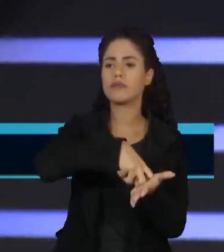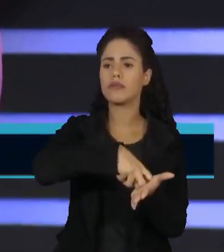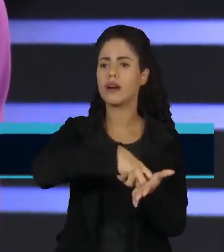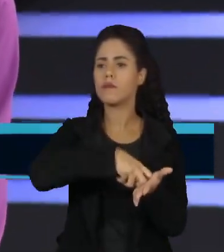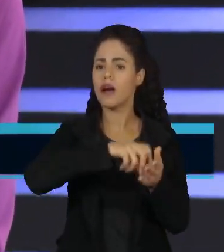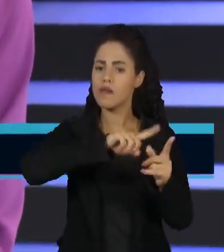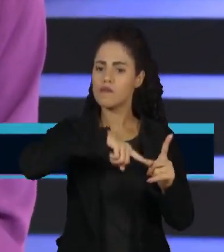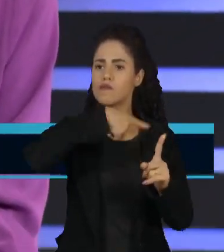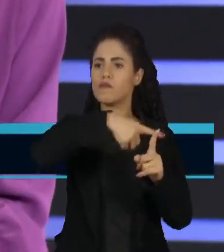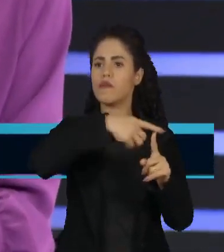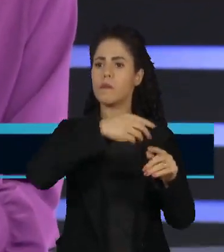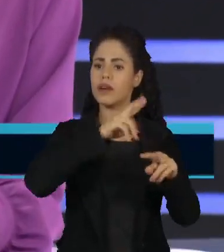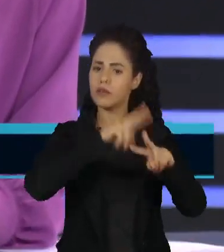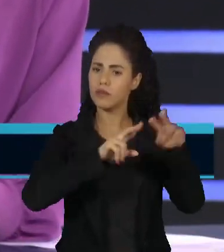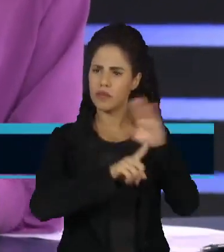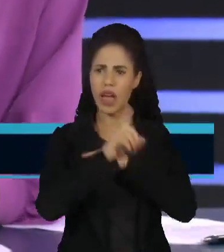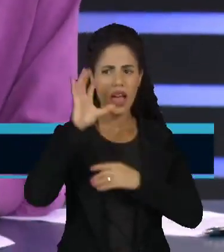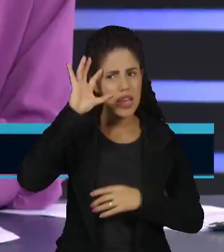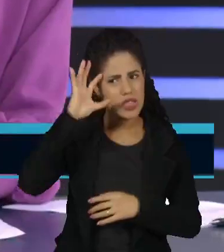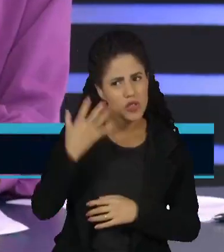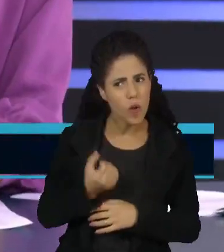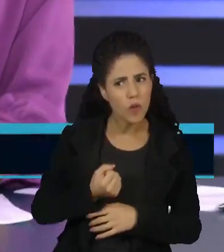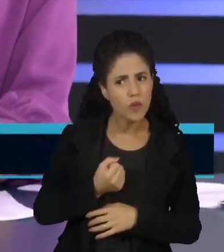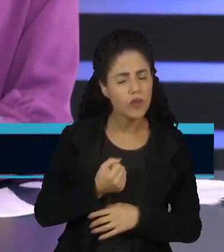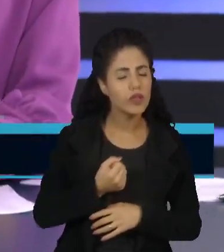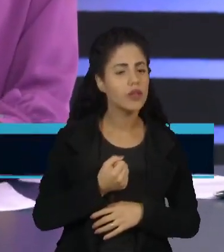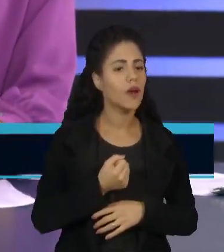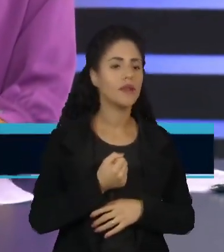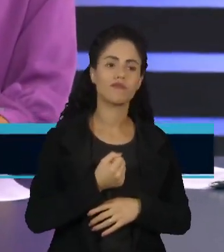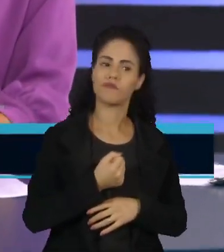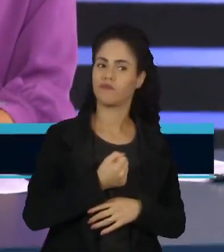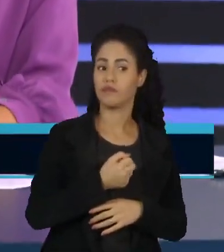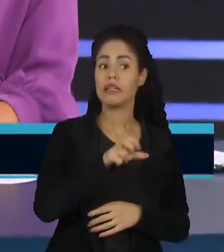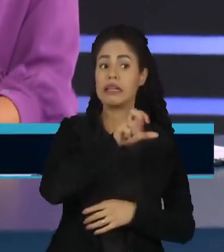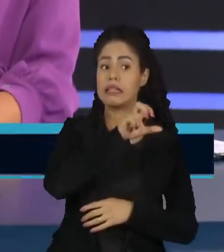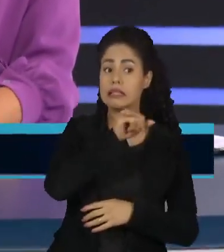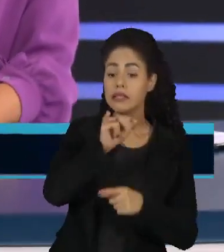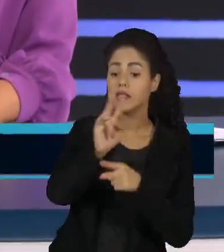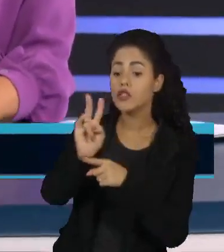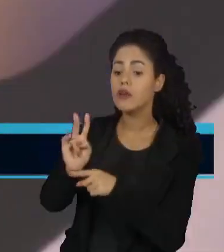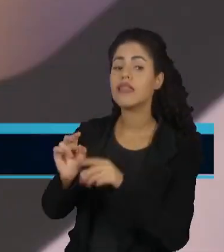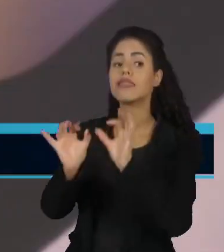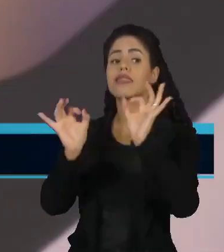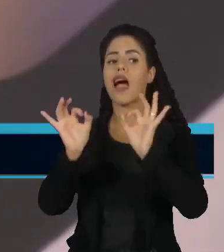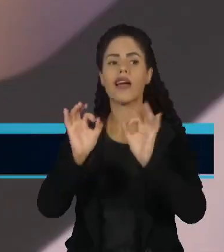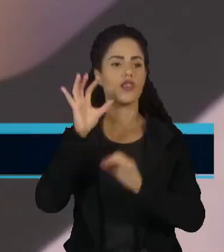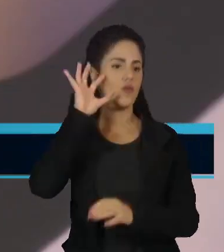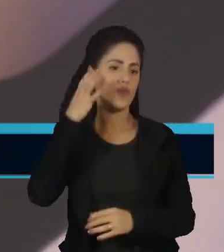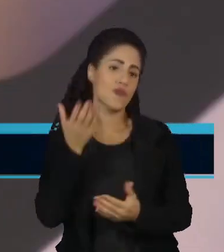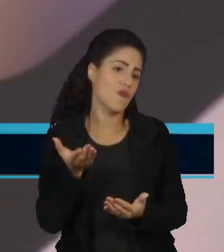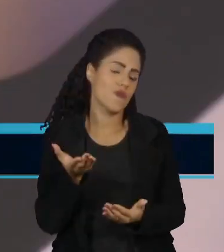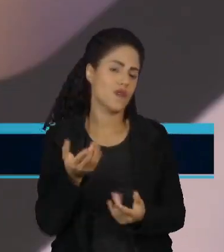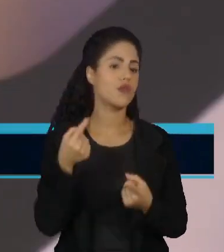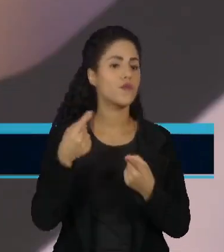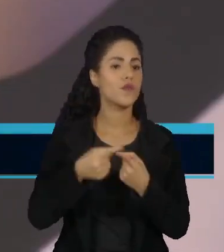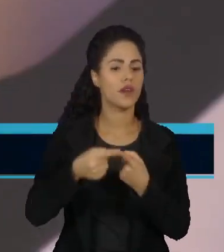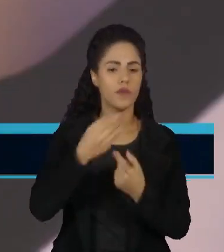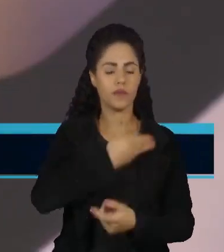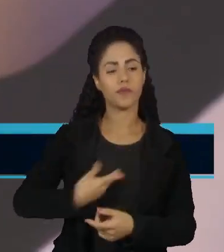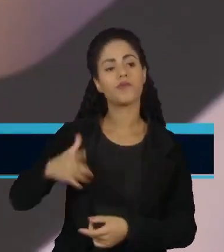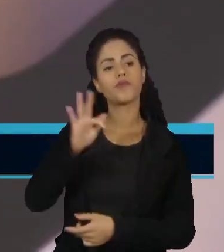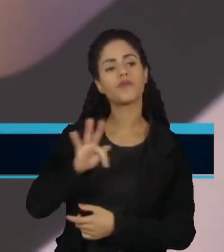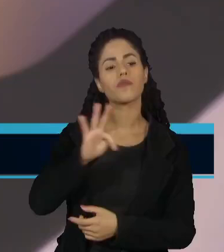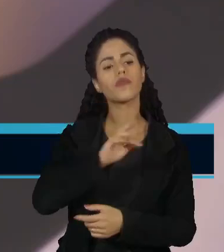o problema? É, não vai resolver. Se você não tiver uma fiscalização, eu acho que o posicionamento do governo atual de ir